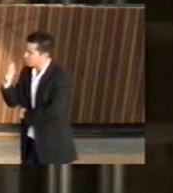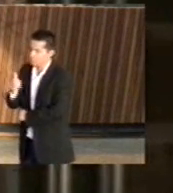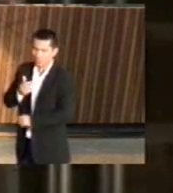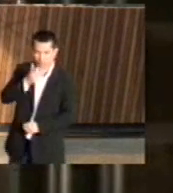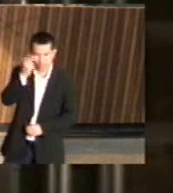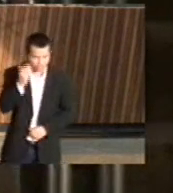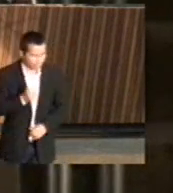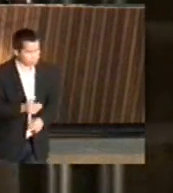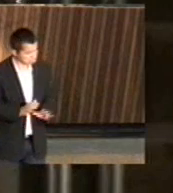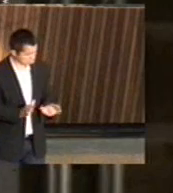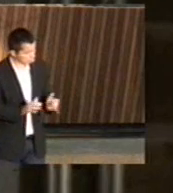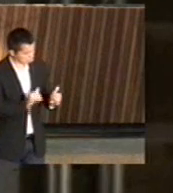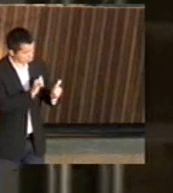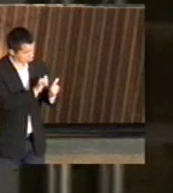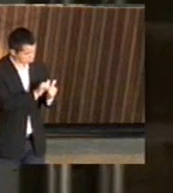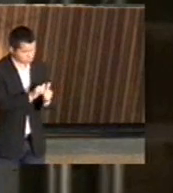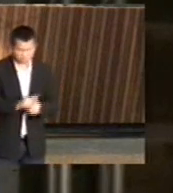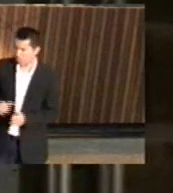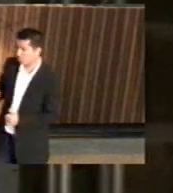para a gente?